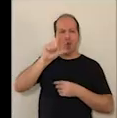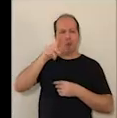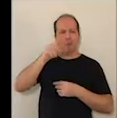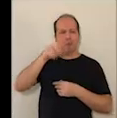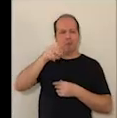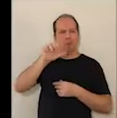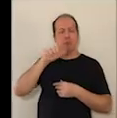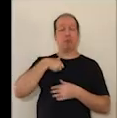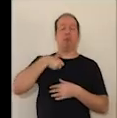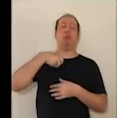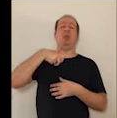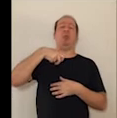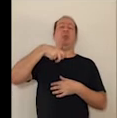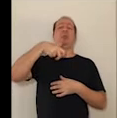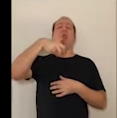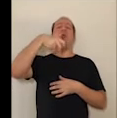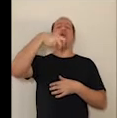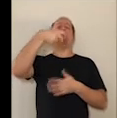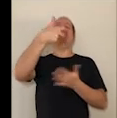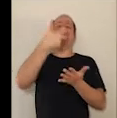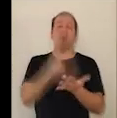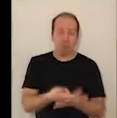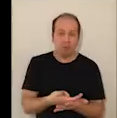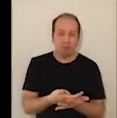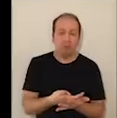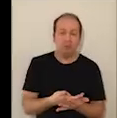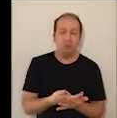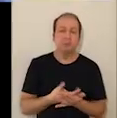mosca. Arrasta-se até o leito e se deita.